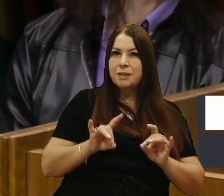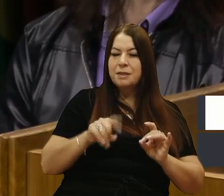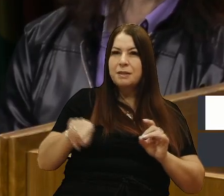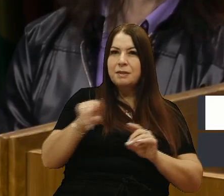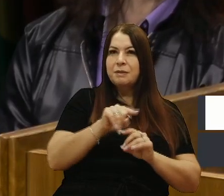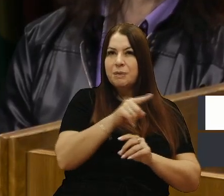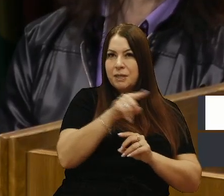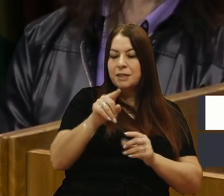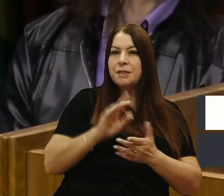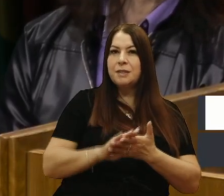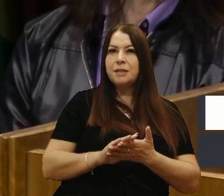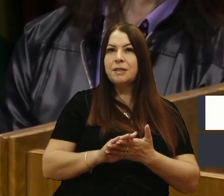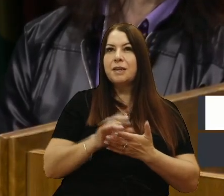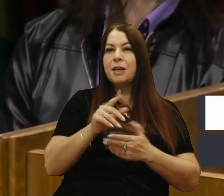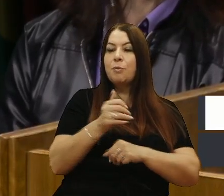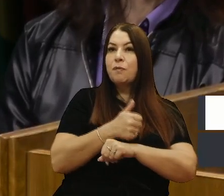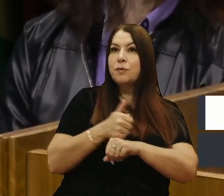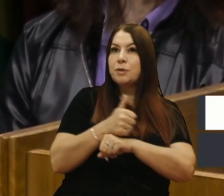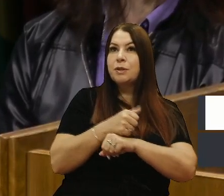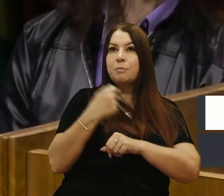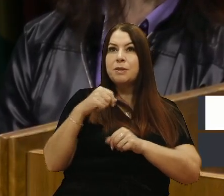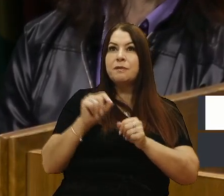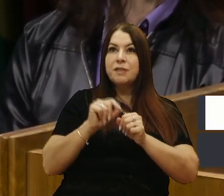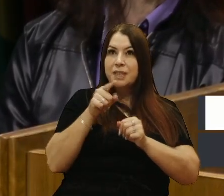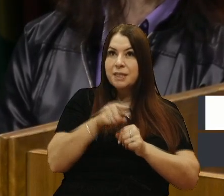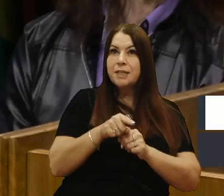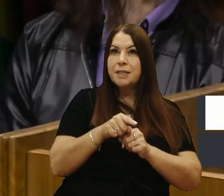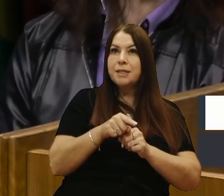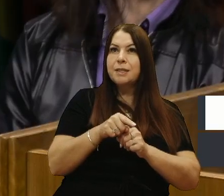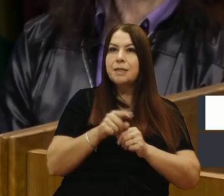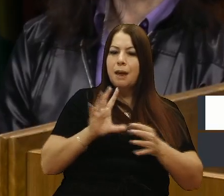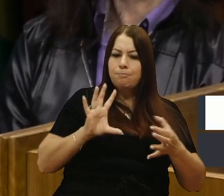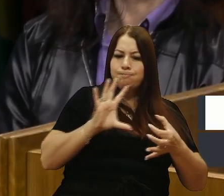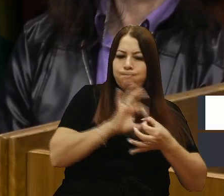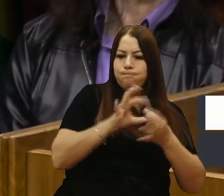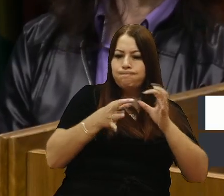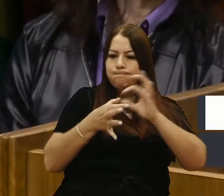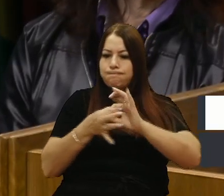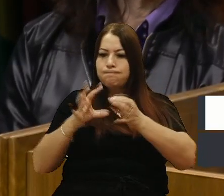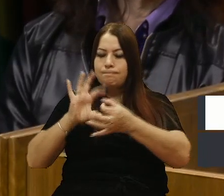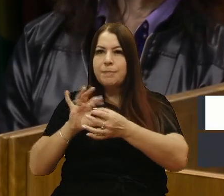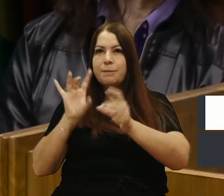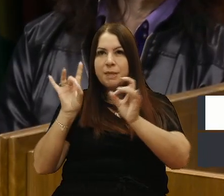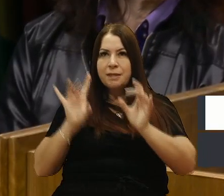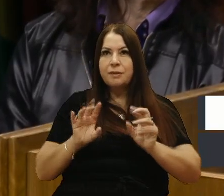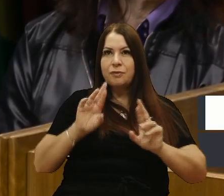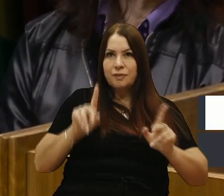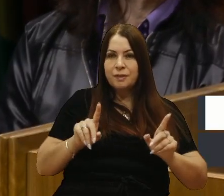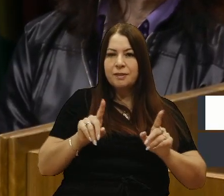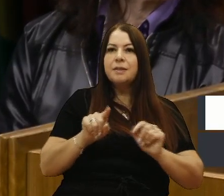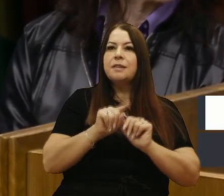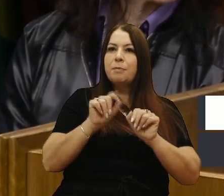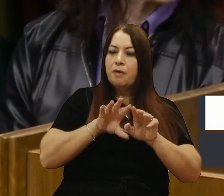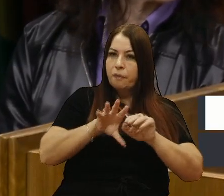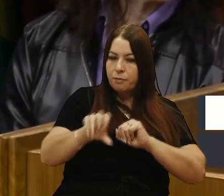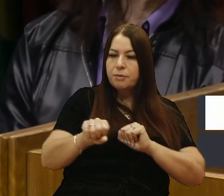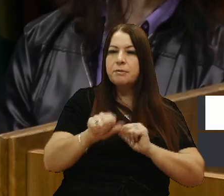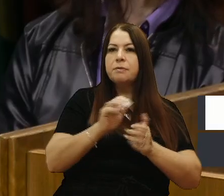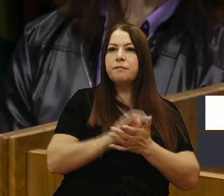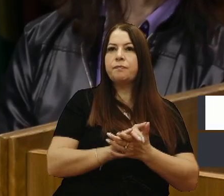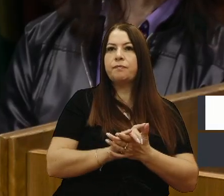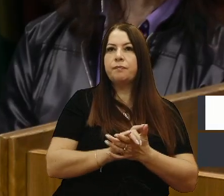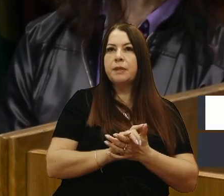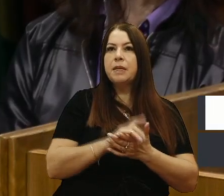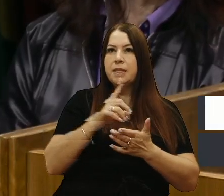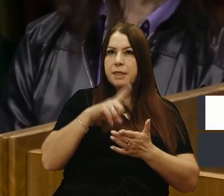generalista. Mas é o profissional que precisa fazer isso, aquele que amarra as diversas especialidades. Além da formação,